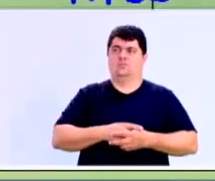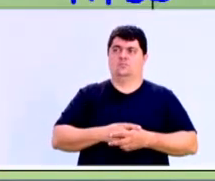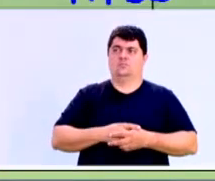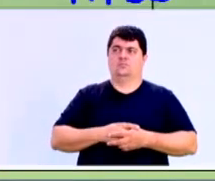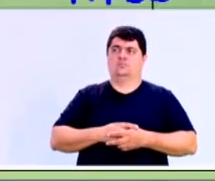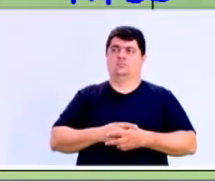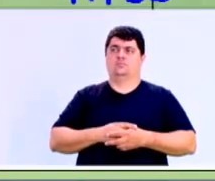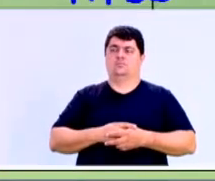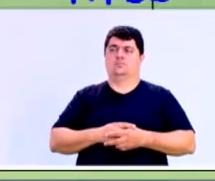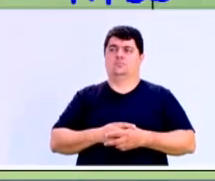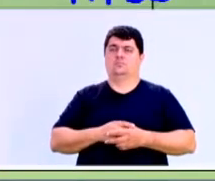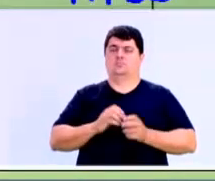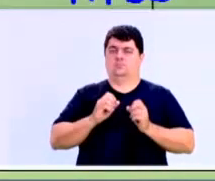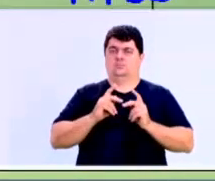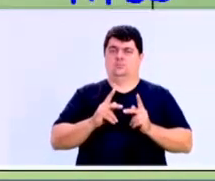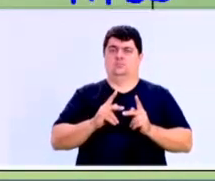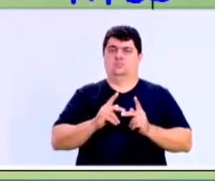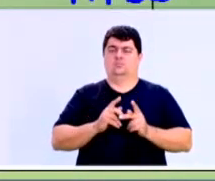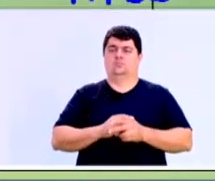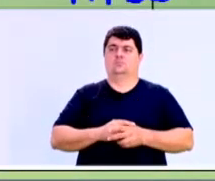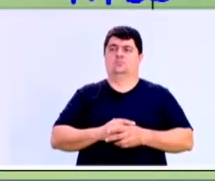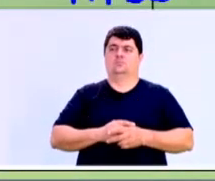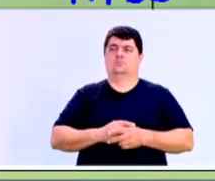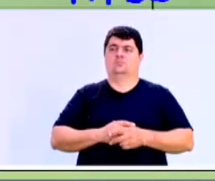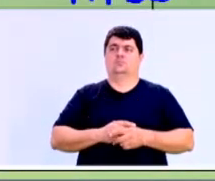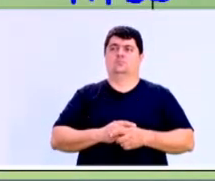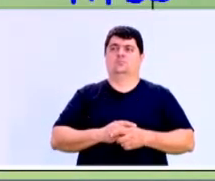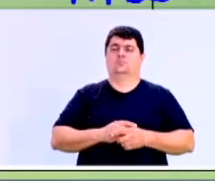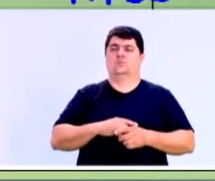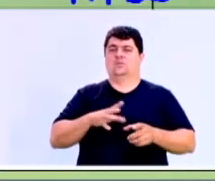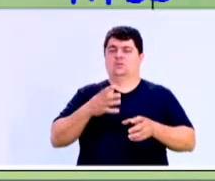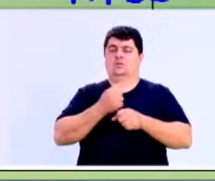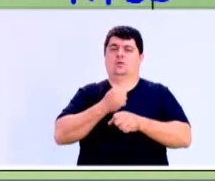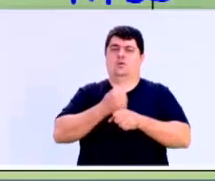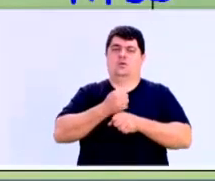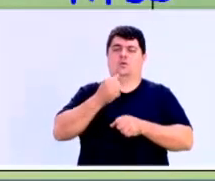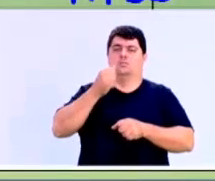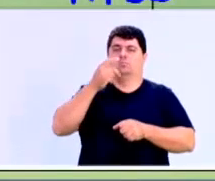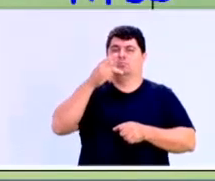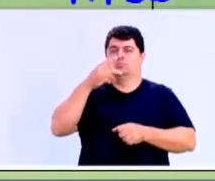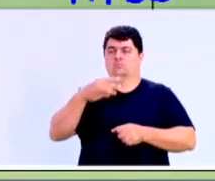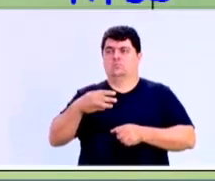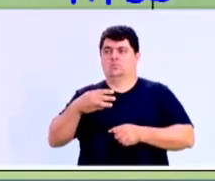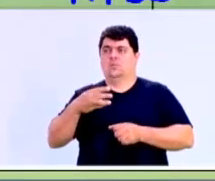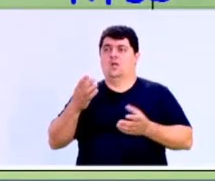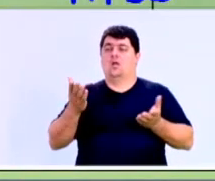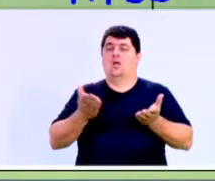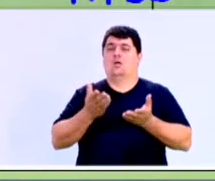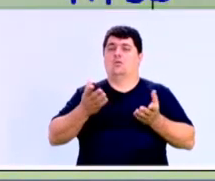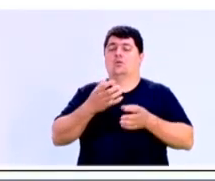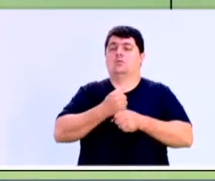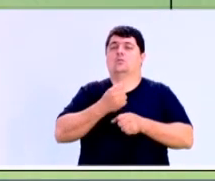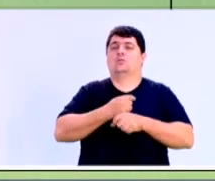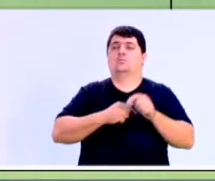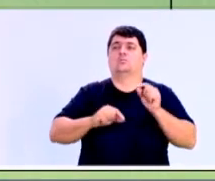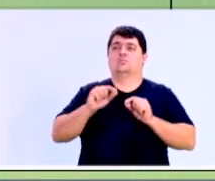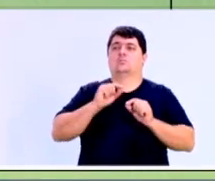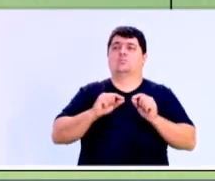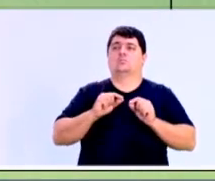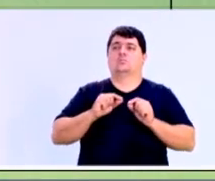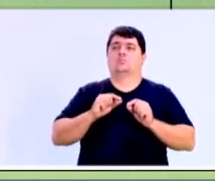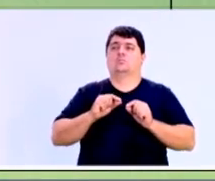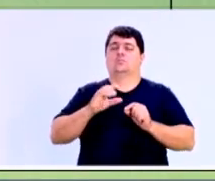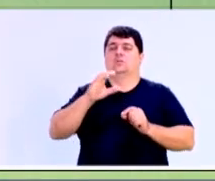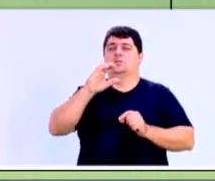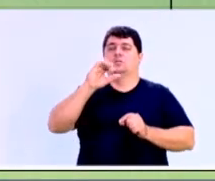14,24. Correto? Correto. Calculei os meus prazos médios e agora eu tenho que calcular o quê? Tem que